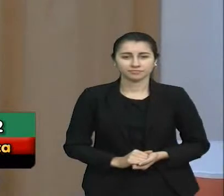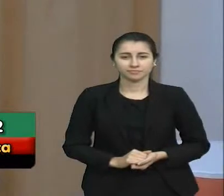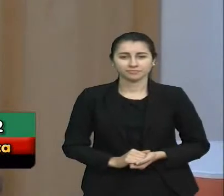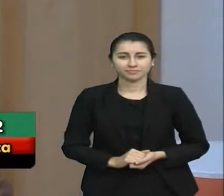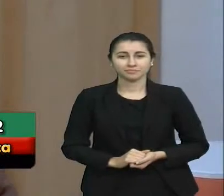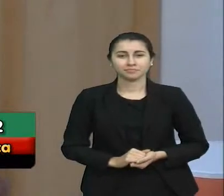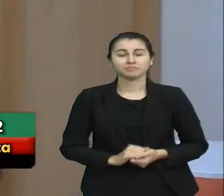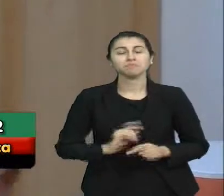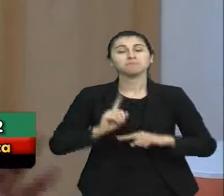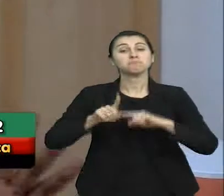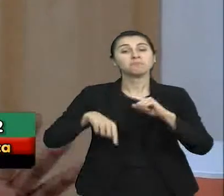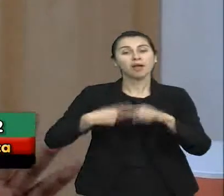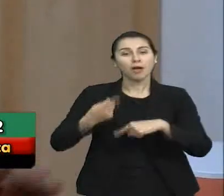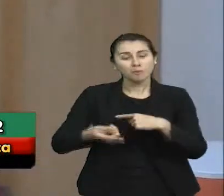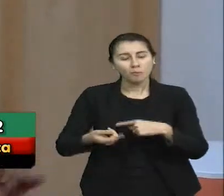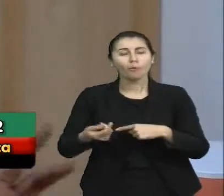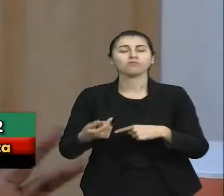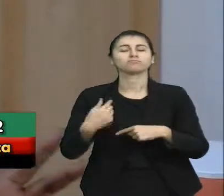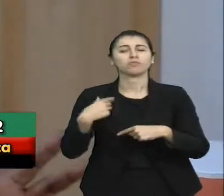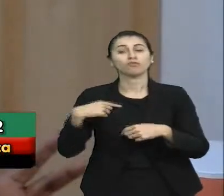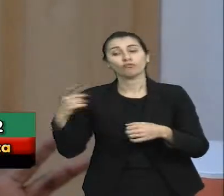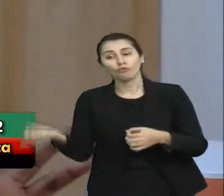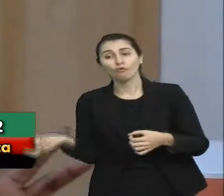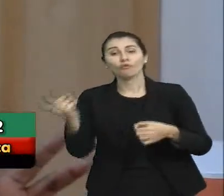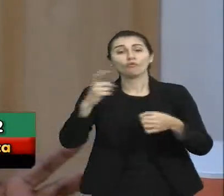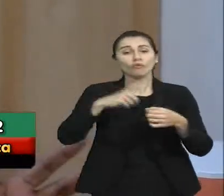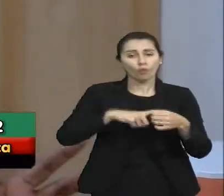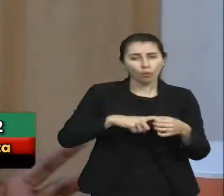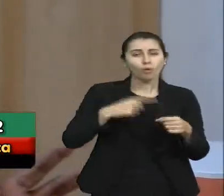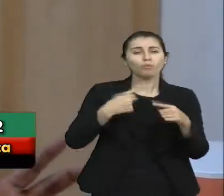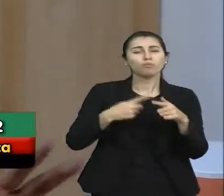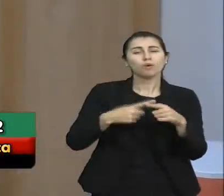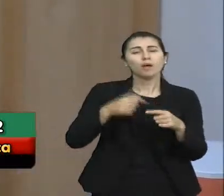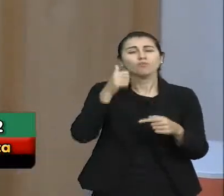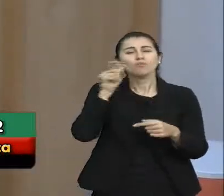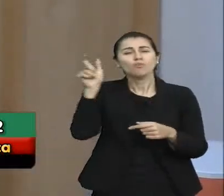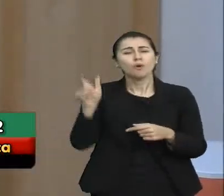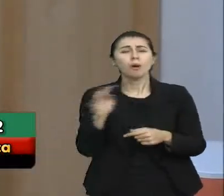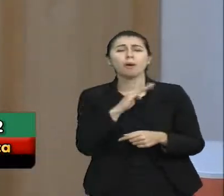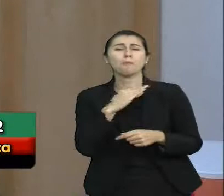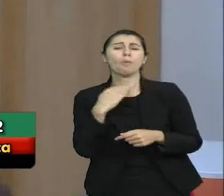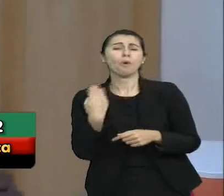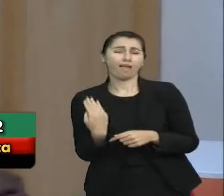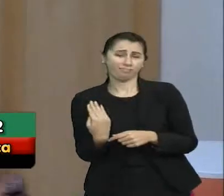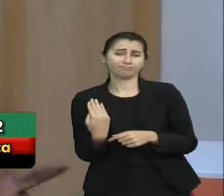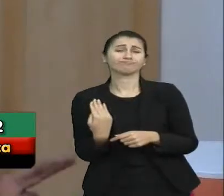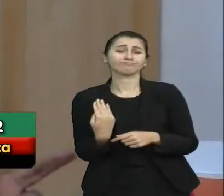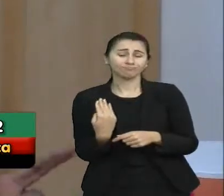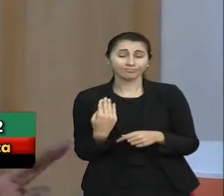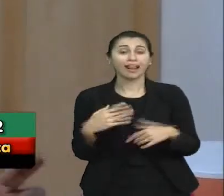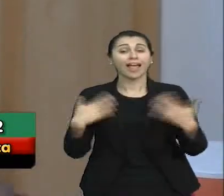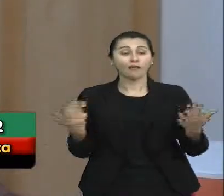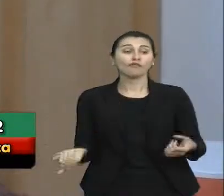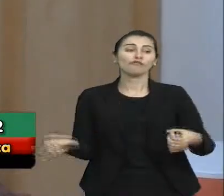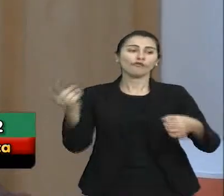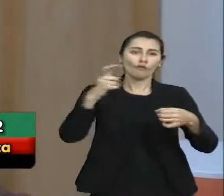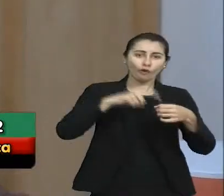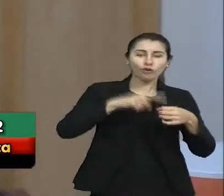Voltei para São Paulo, ela faleceu, houve um problema de saúde, faleceu. E voltei